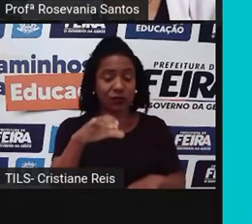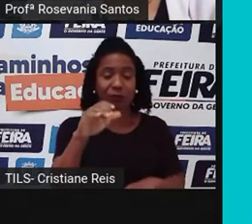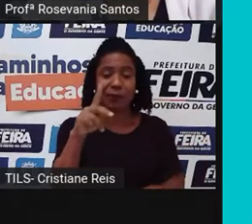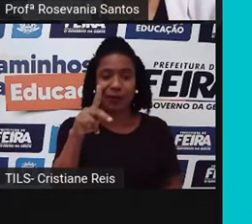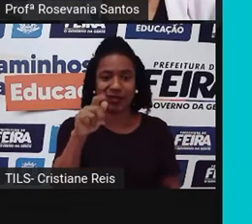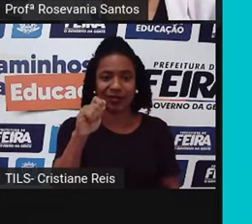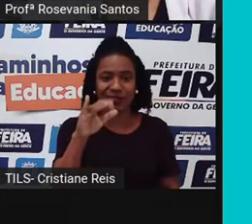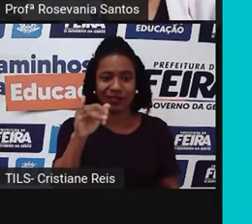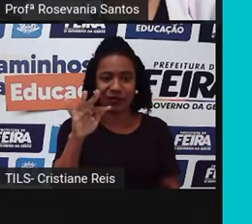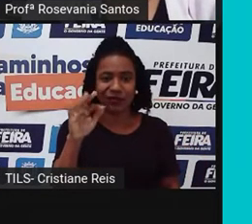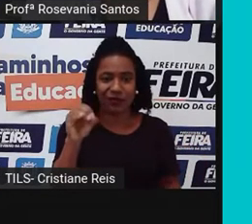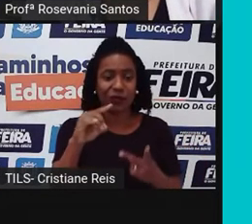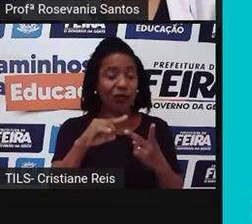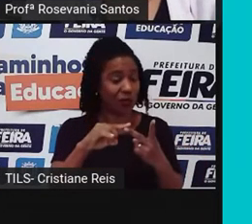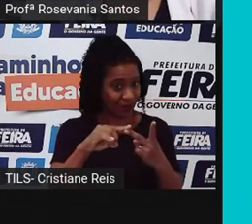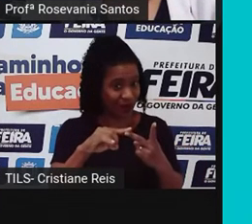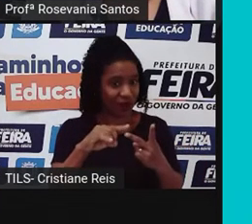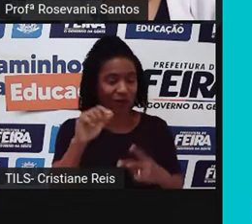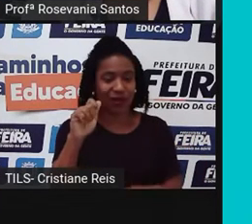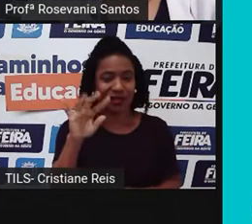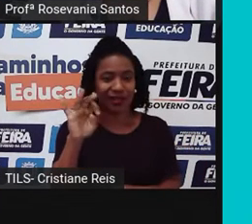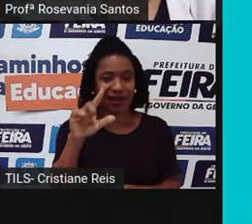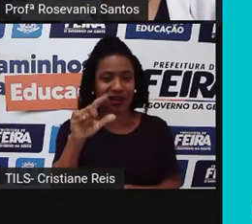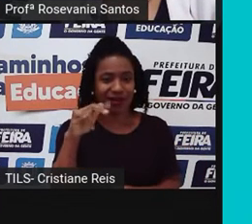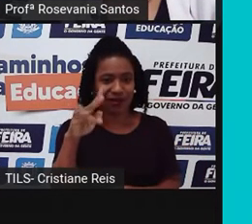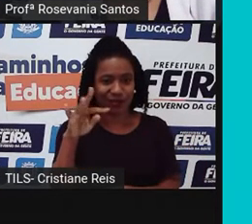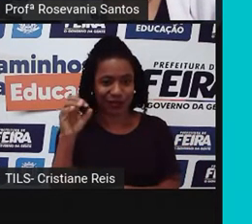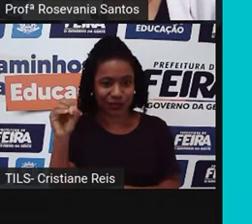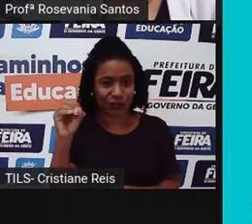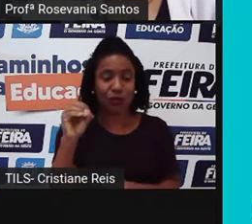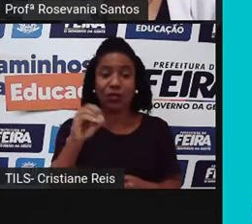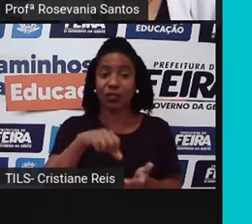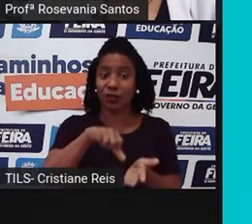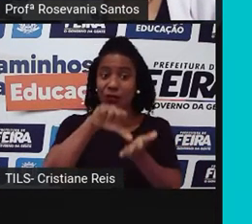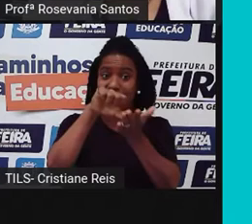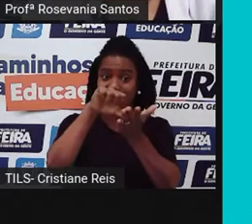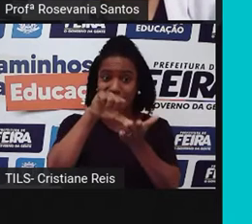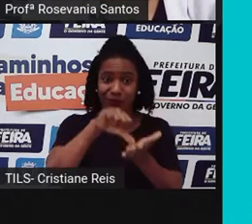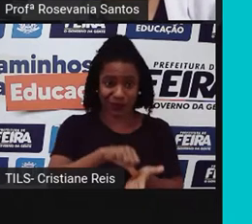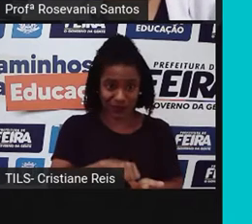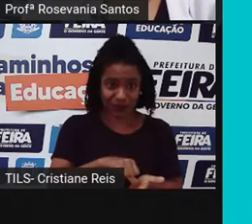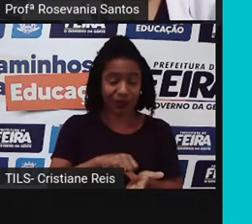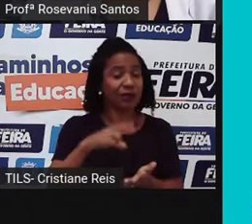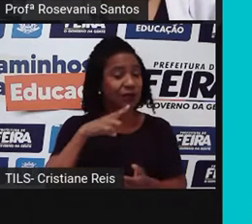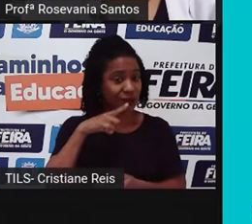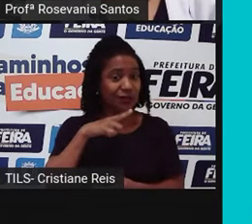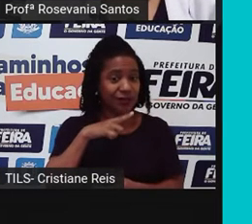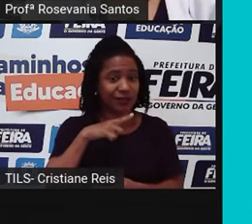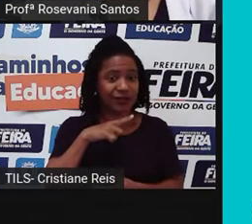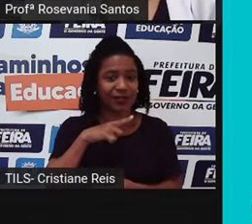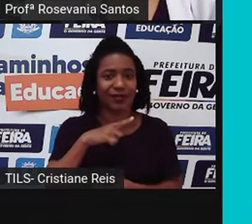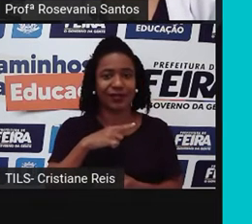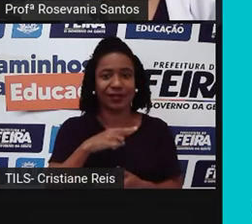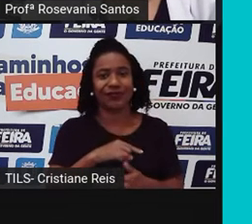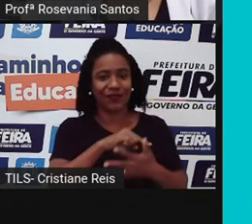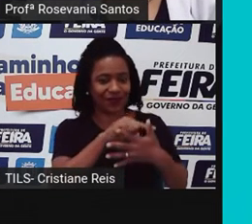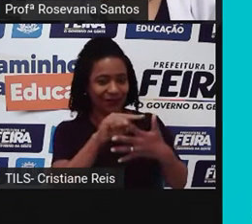Atlântico, o Oceano Índico, a gente ainda tem o Oceano Glacial Ártico, o Oceano Glacial Antártico aqui,